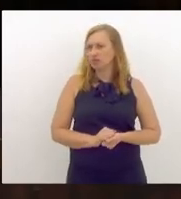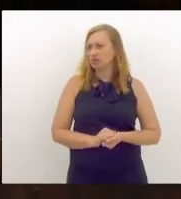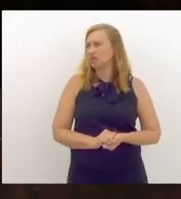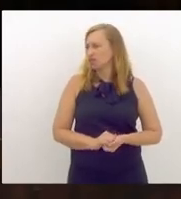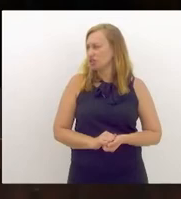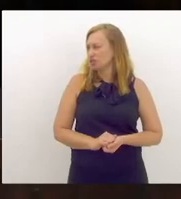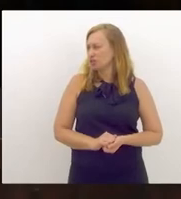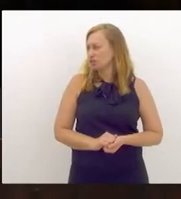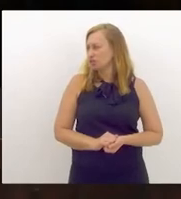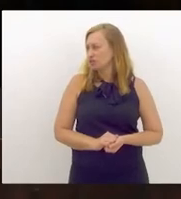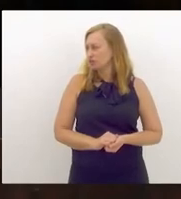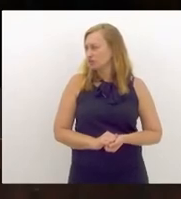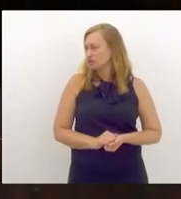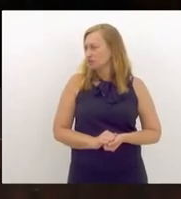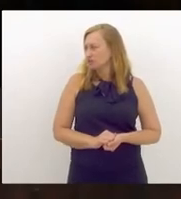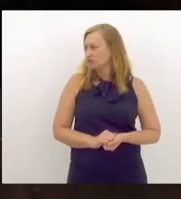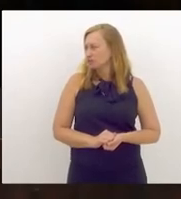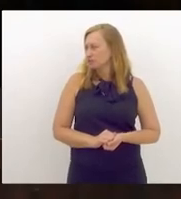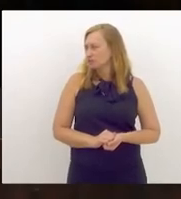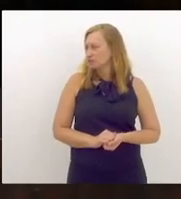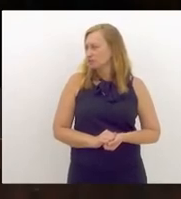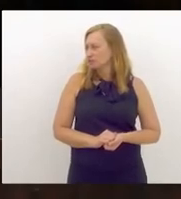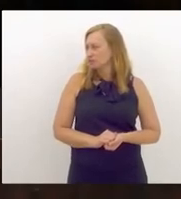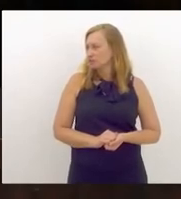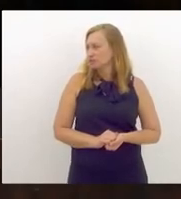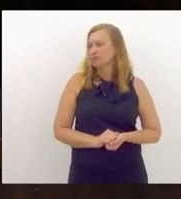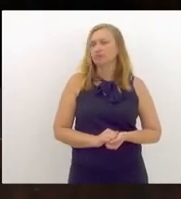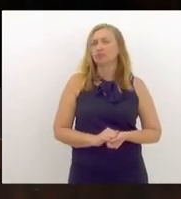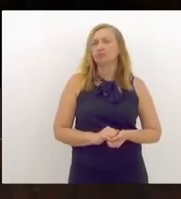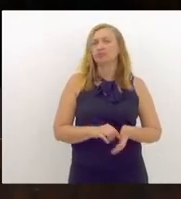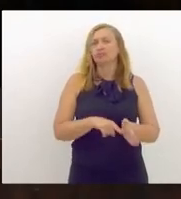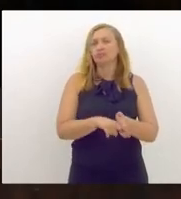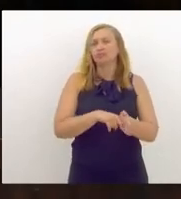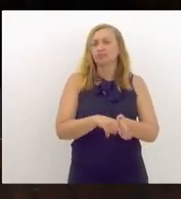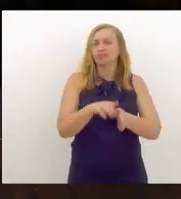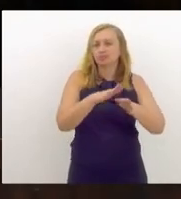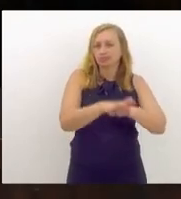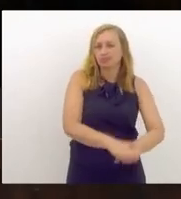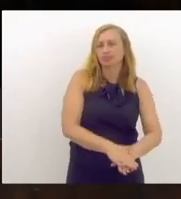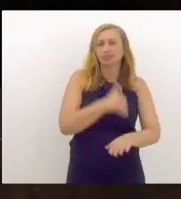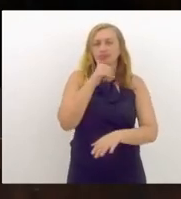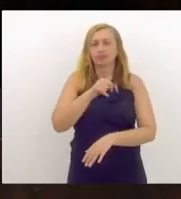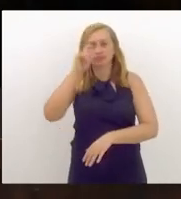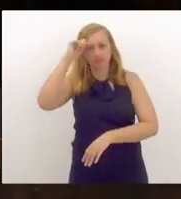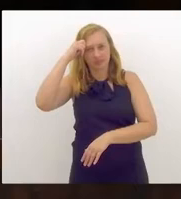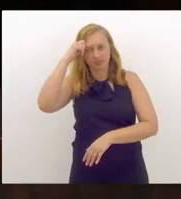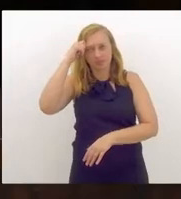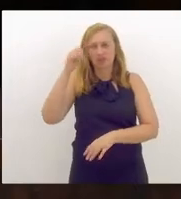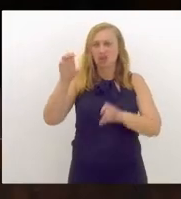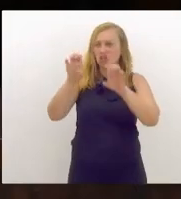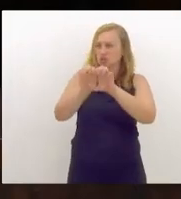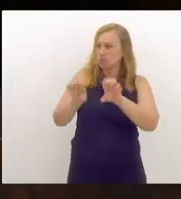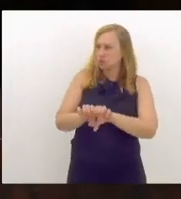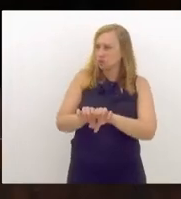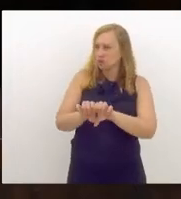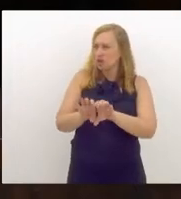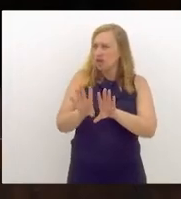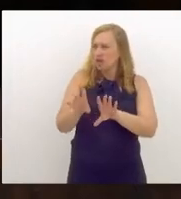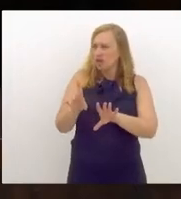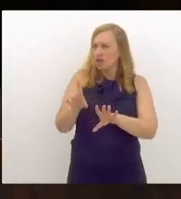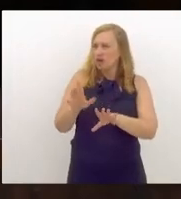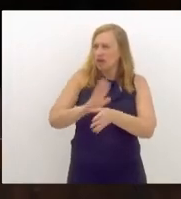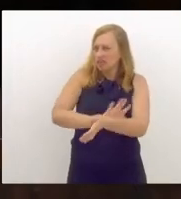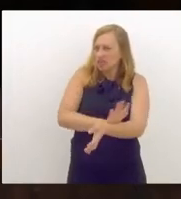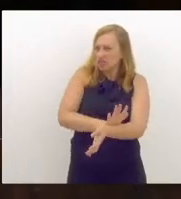da exploração dos negros das negras o racismo não é só estrutural no Brasil racismo ele é fundante